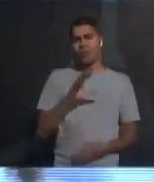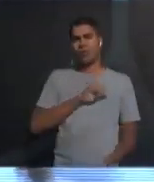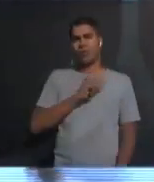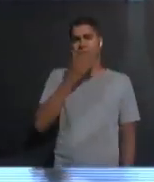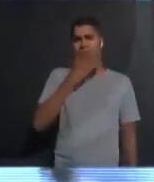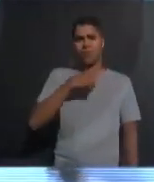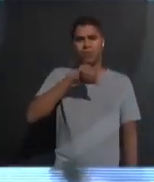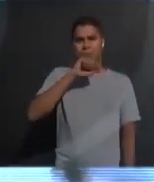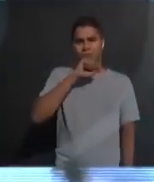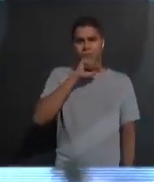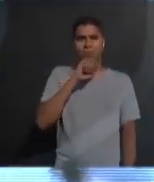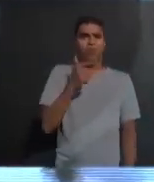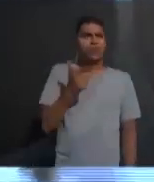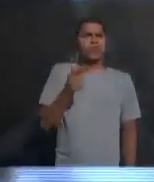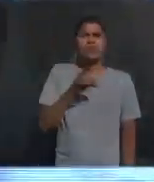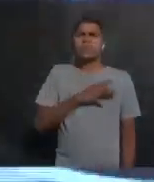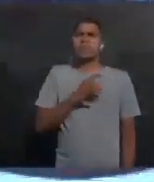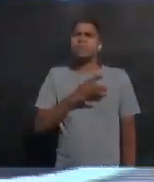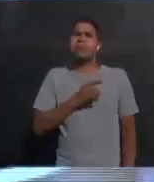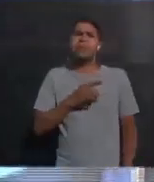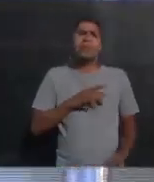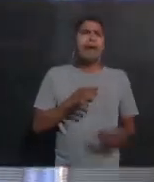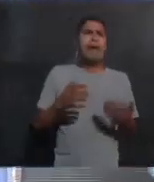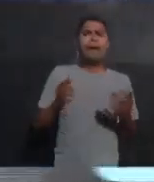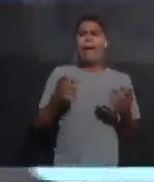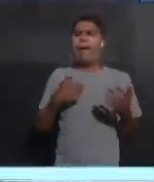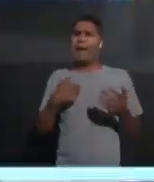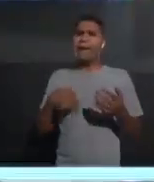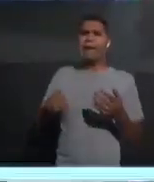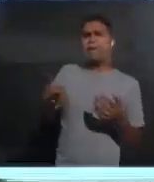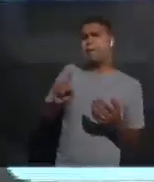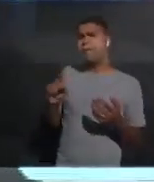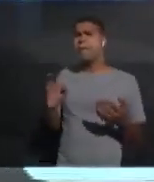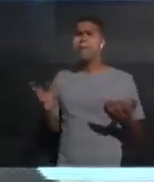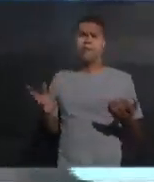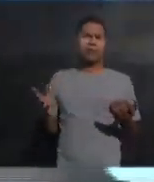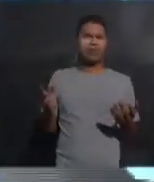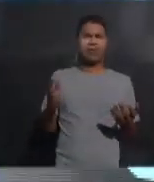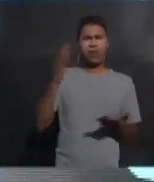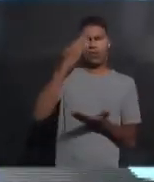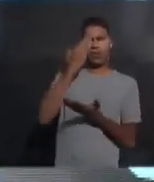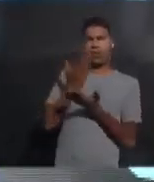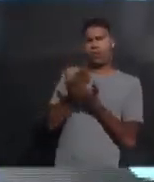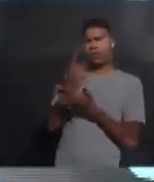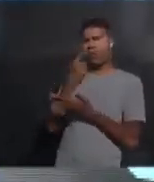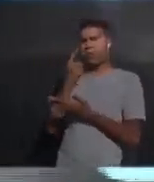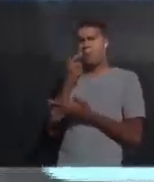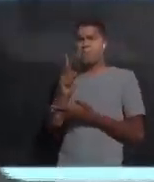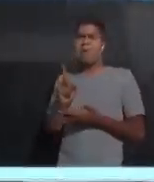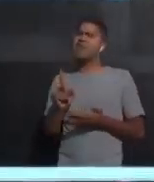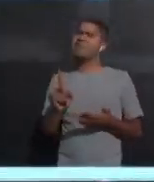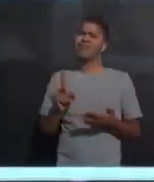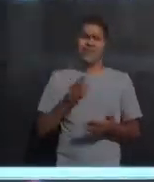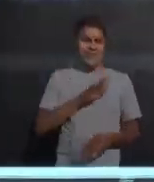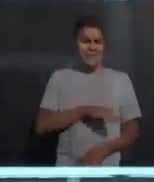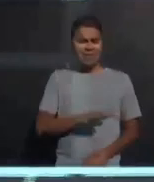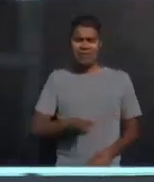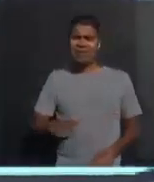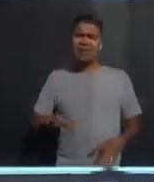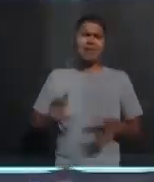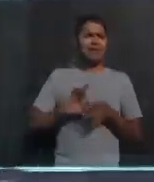ele não tem medo ele não fica assim eu não vou não porque eu não confio no meu papai não uma criança ser